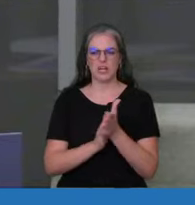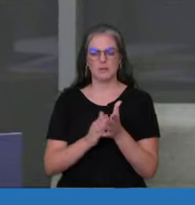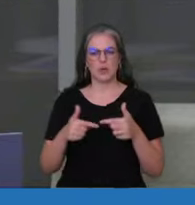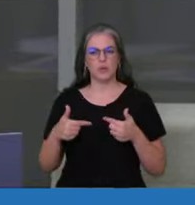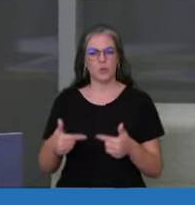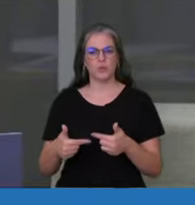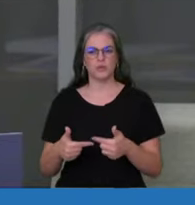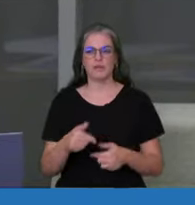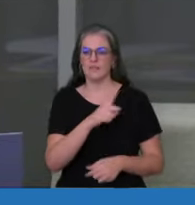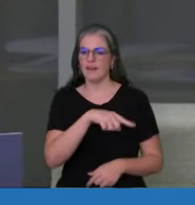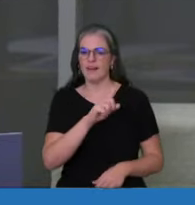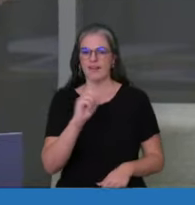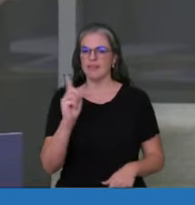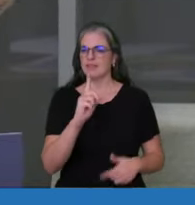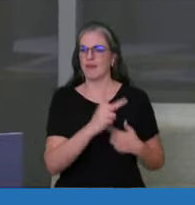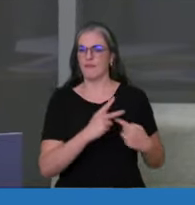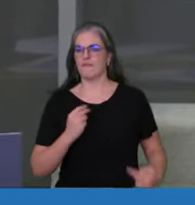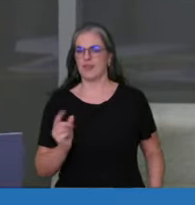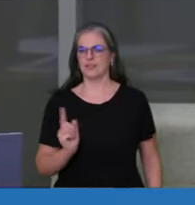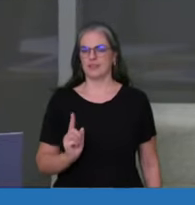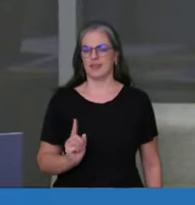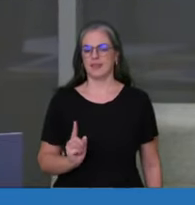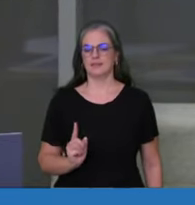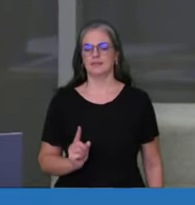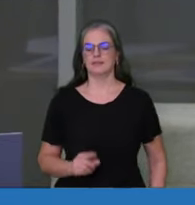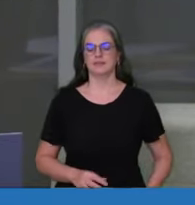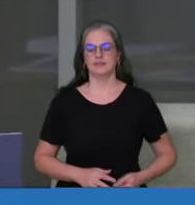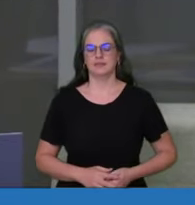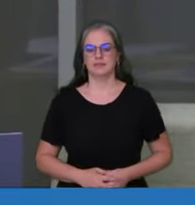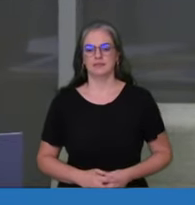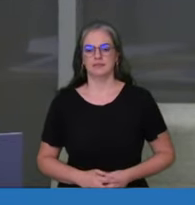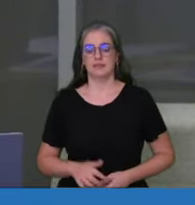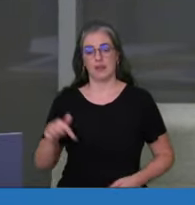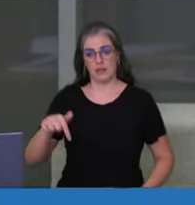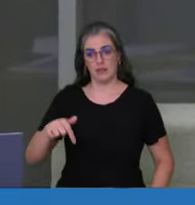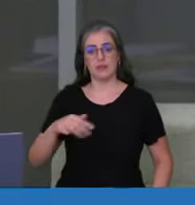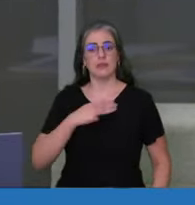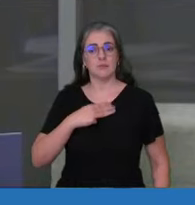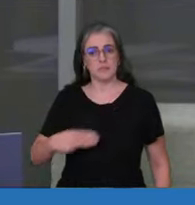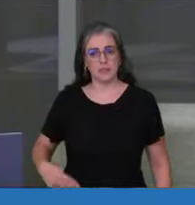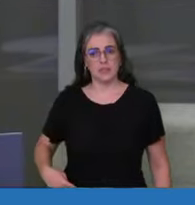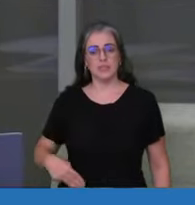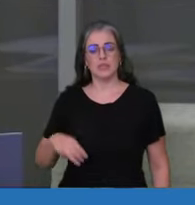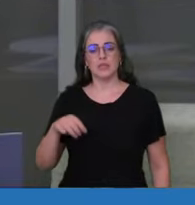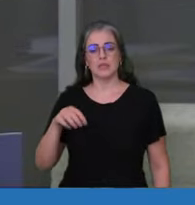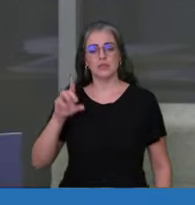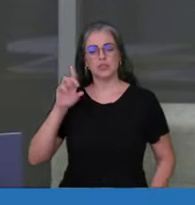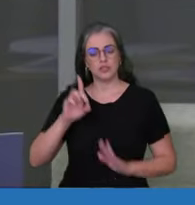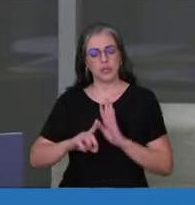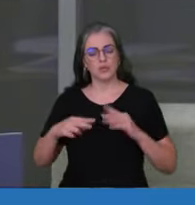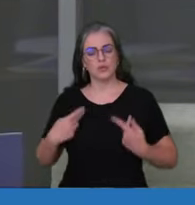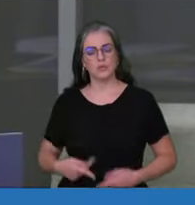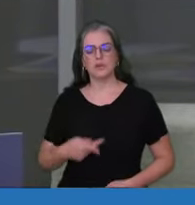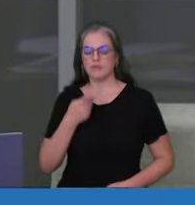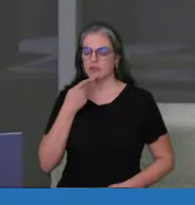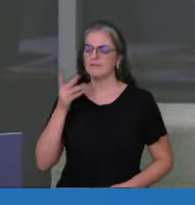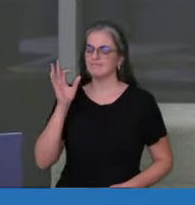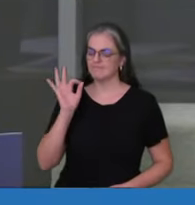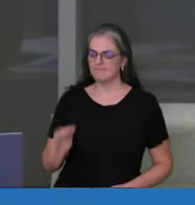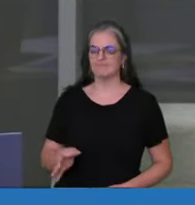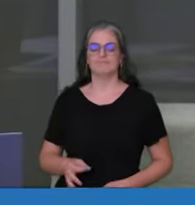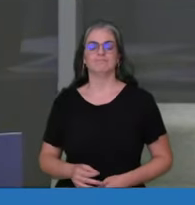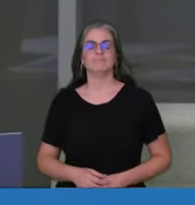vencerão. Por isso, as palavras que foram ditas aqui pelo ministro dos Direitos Humanos se afirmam, porque